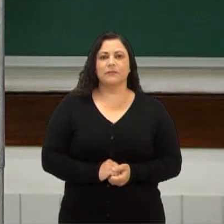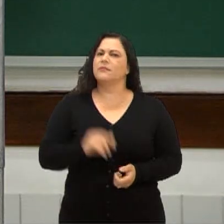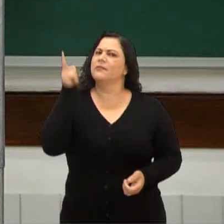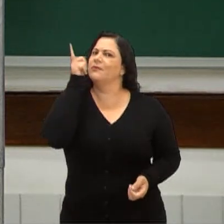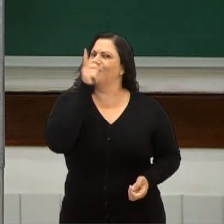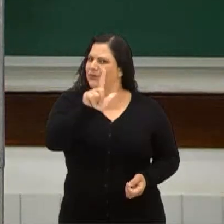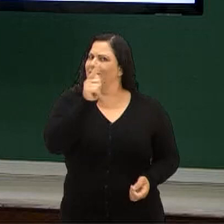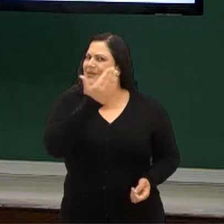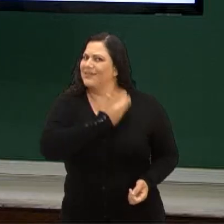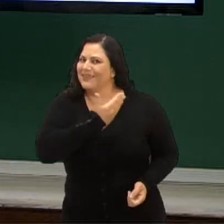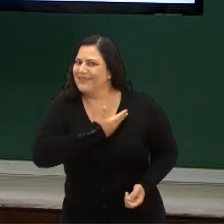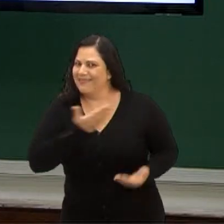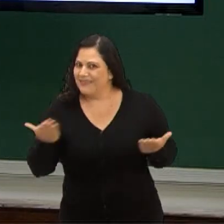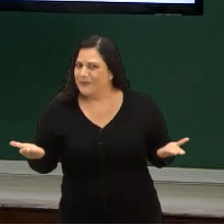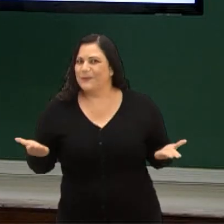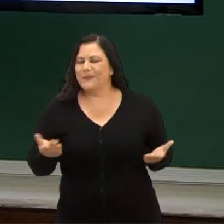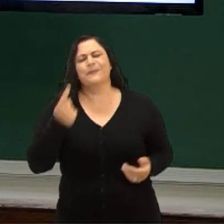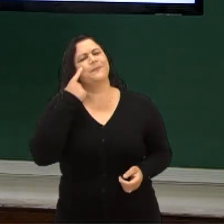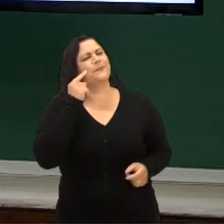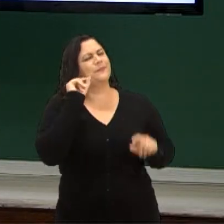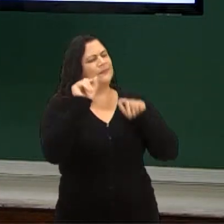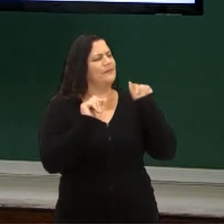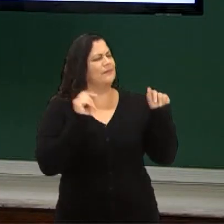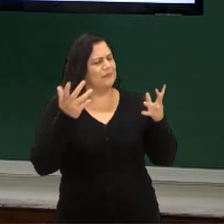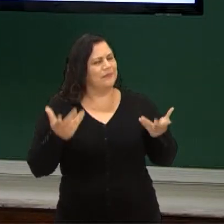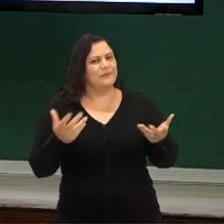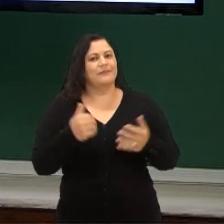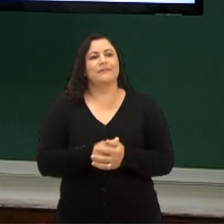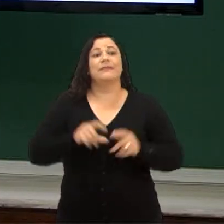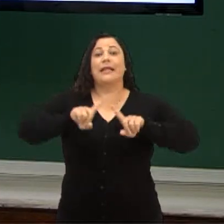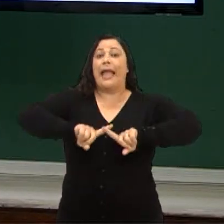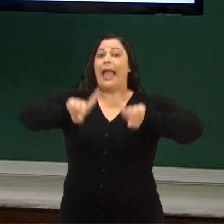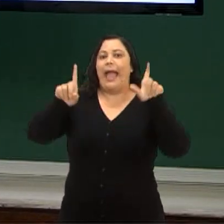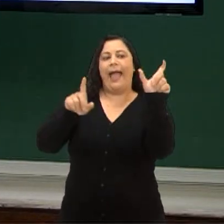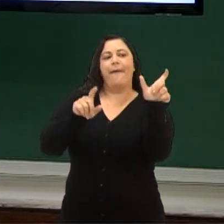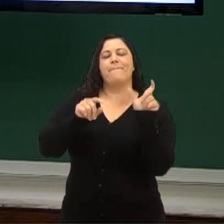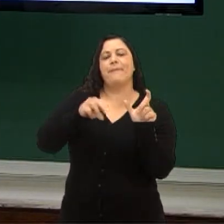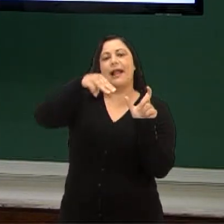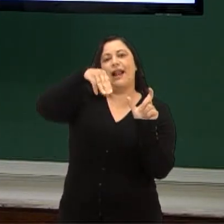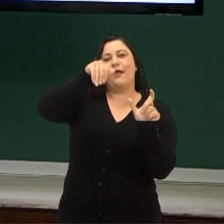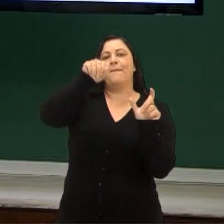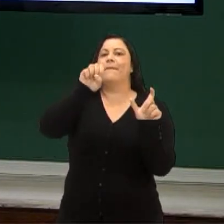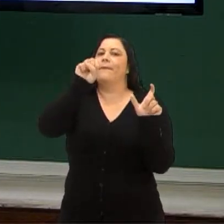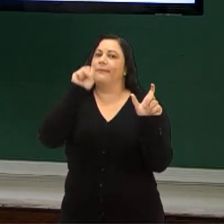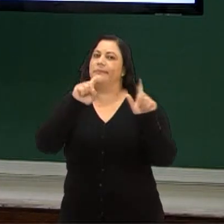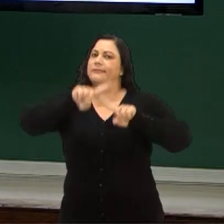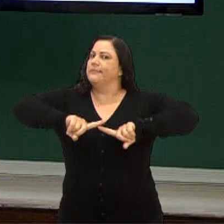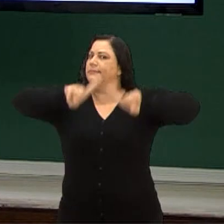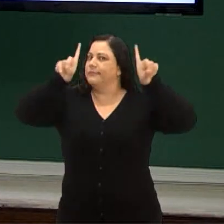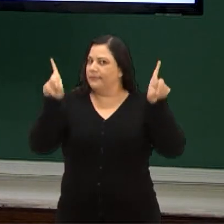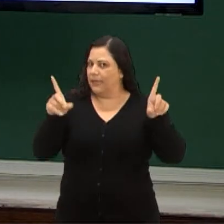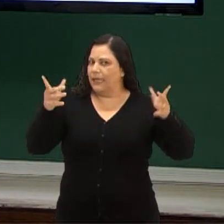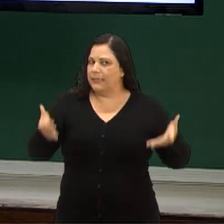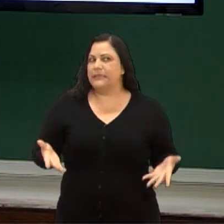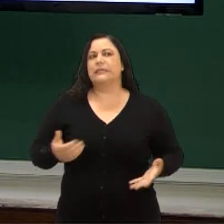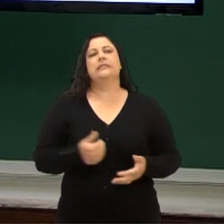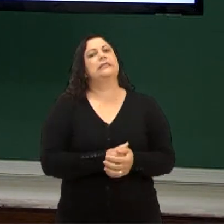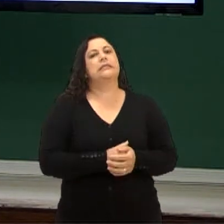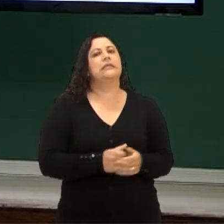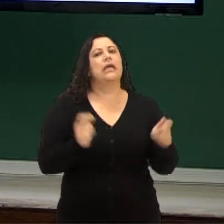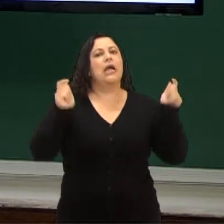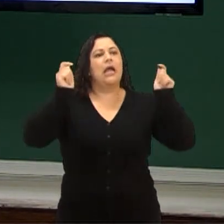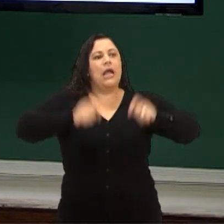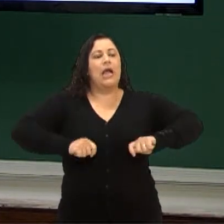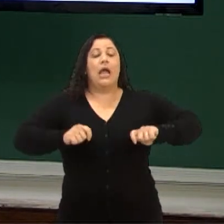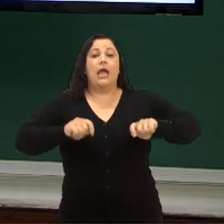Conseguiram, meus amigos? Vamos lá. Então, ó, embora a palavra mas, este vocábulo mas que está aqui no primeiro quadrinho, ela é classificada